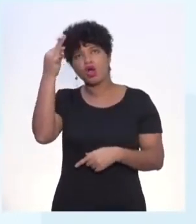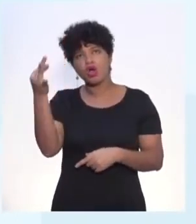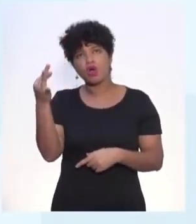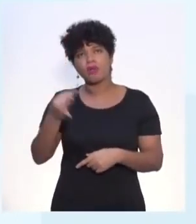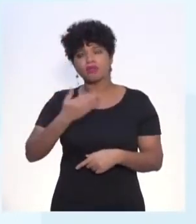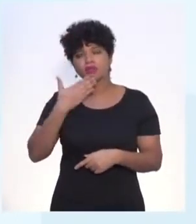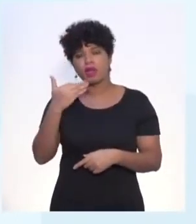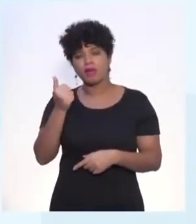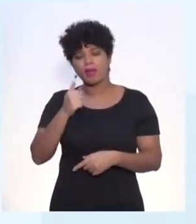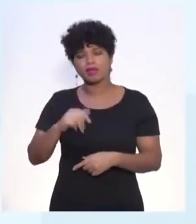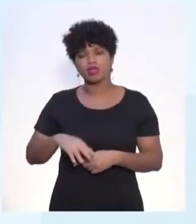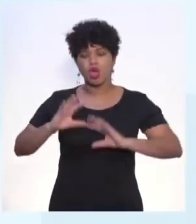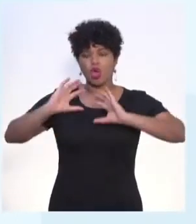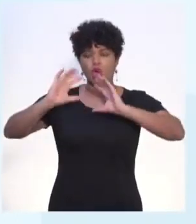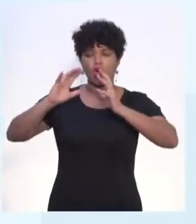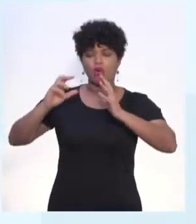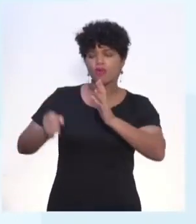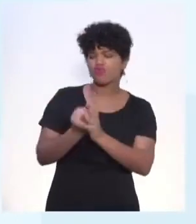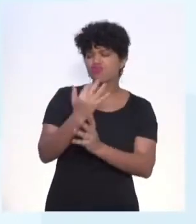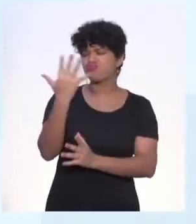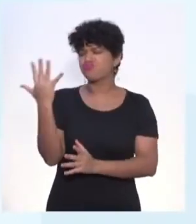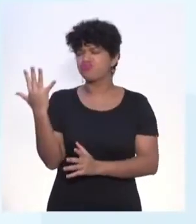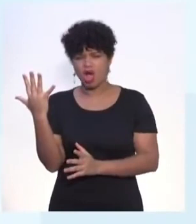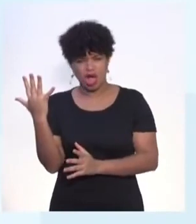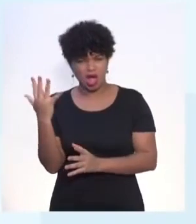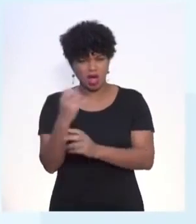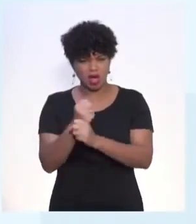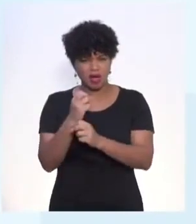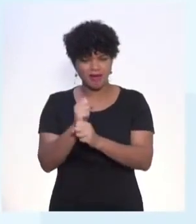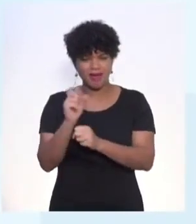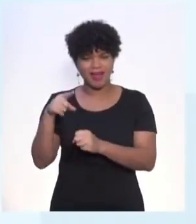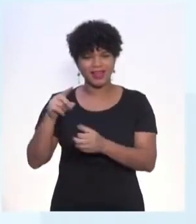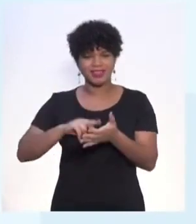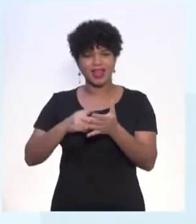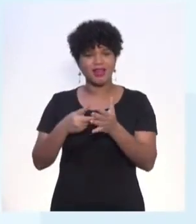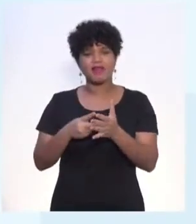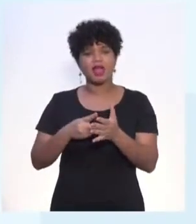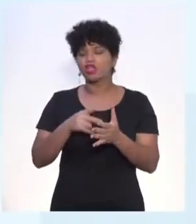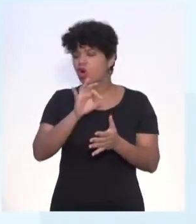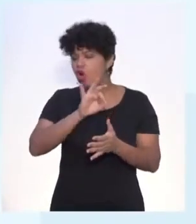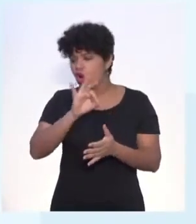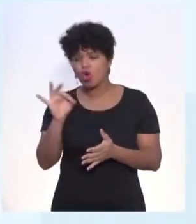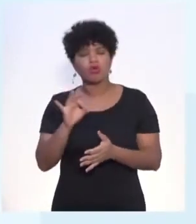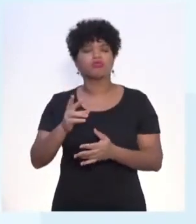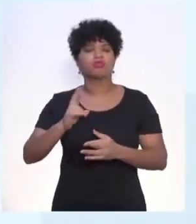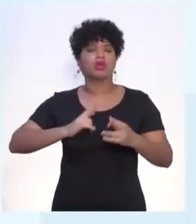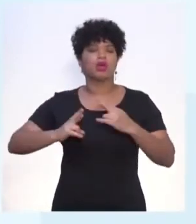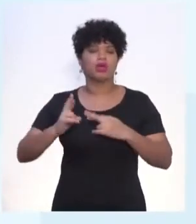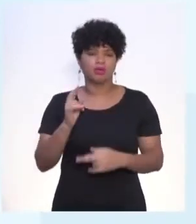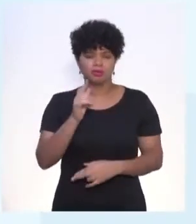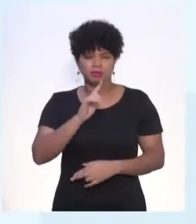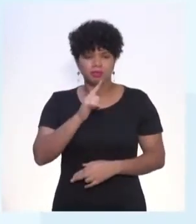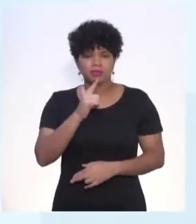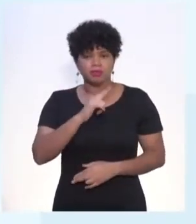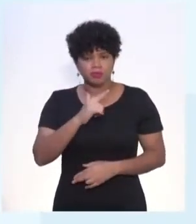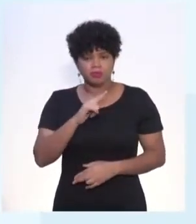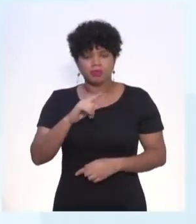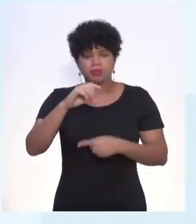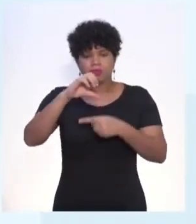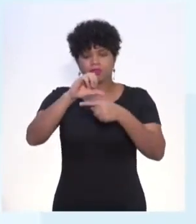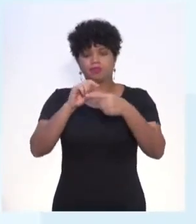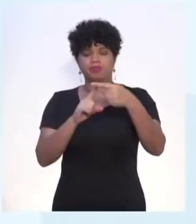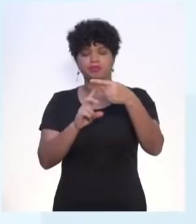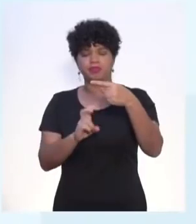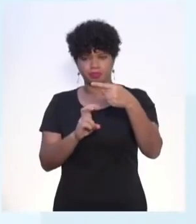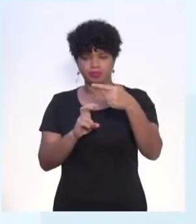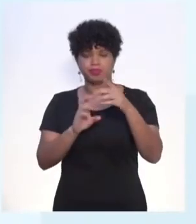relação ao número de arremessos e acertos, né, tenha um significado importante nessa ideia,